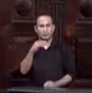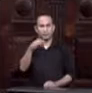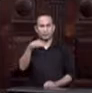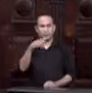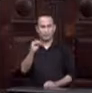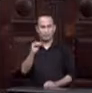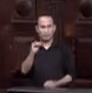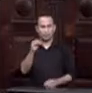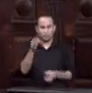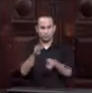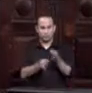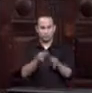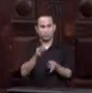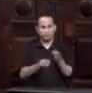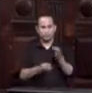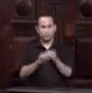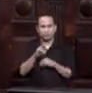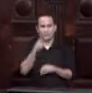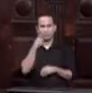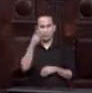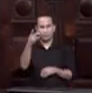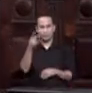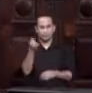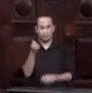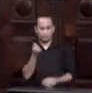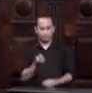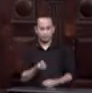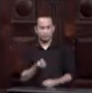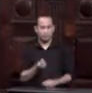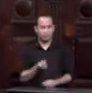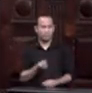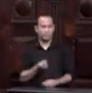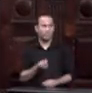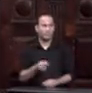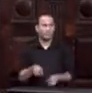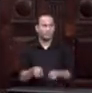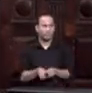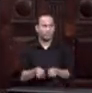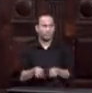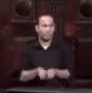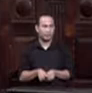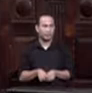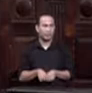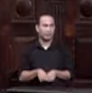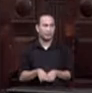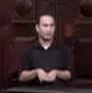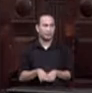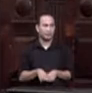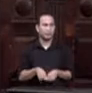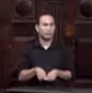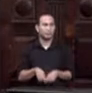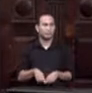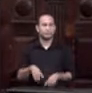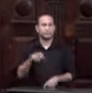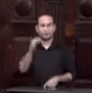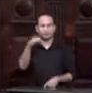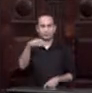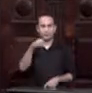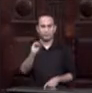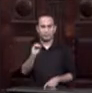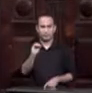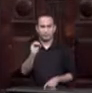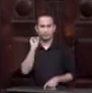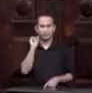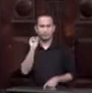de justiça, se estamos falando de economia, há por bem estabelecermos um teto entre,